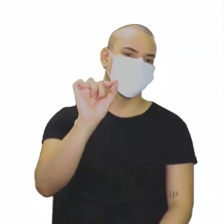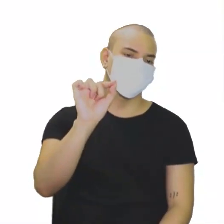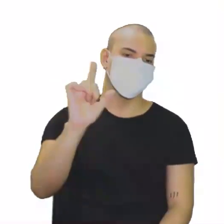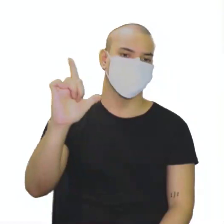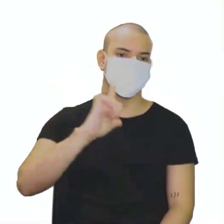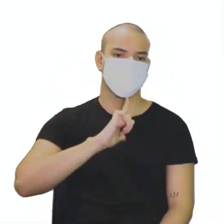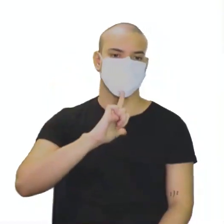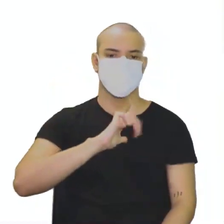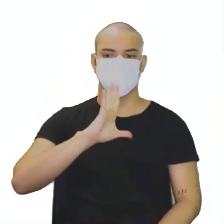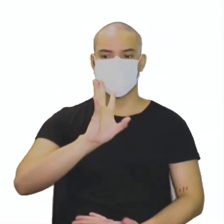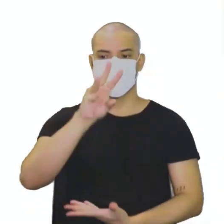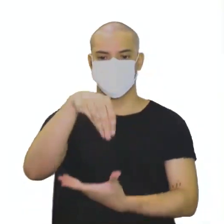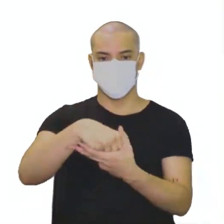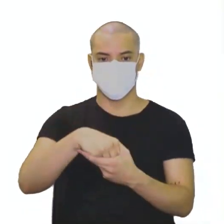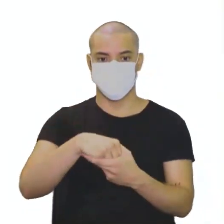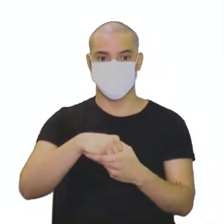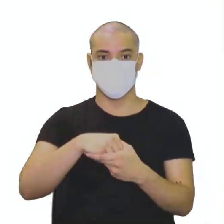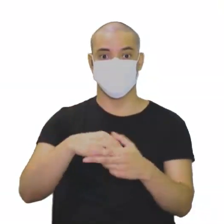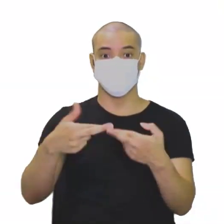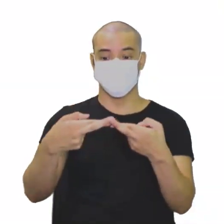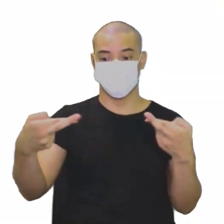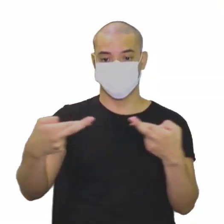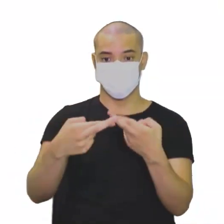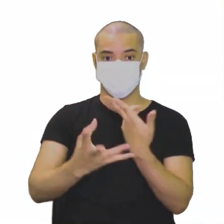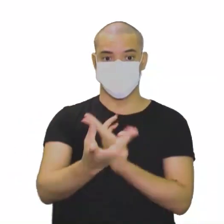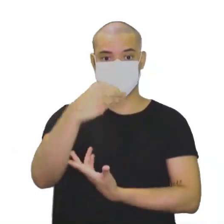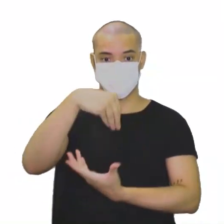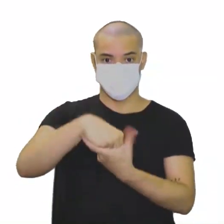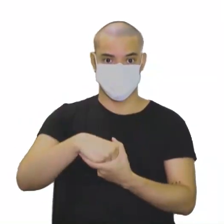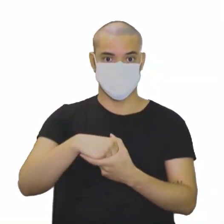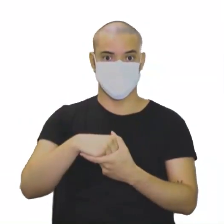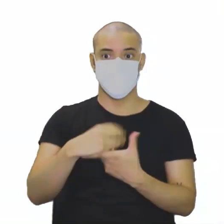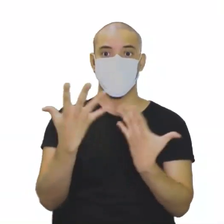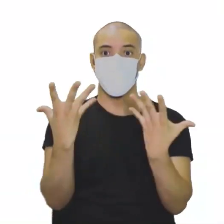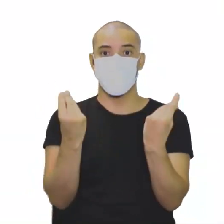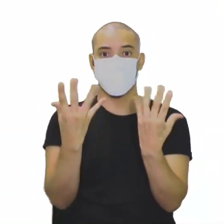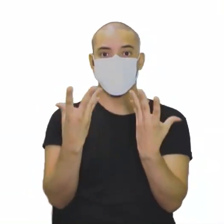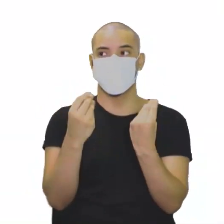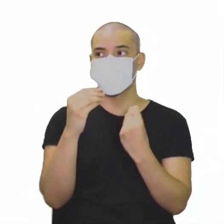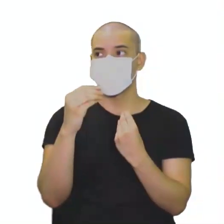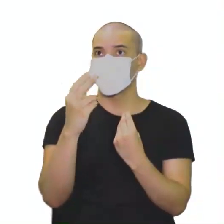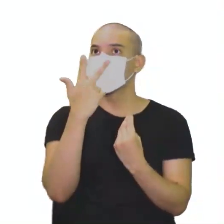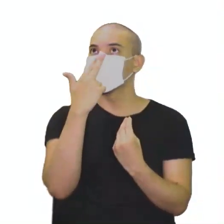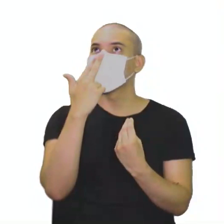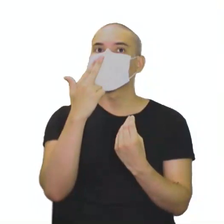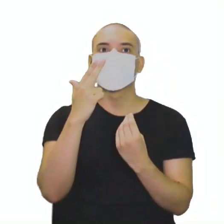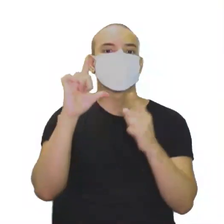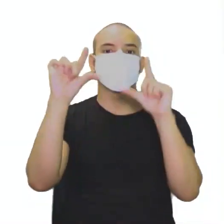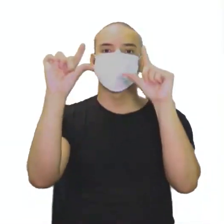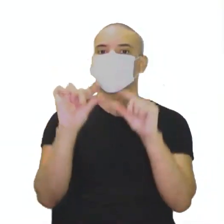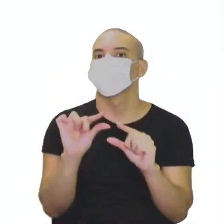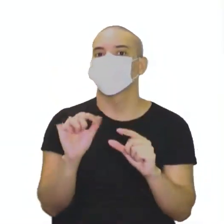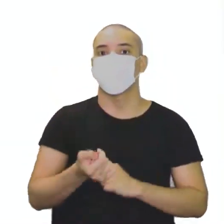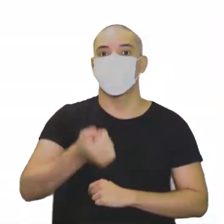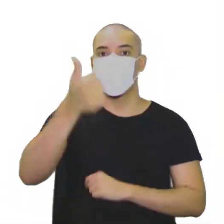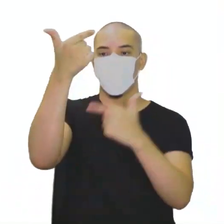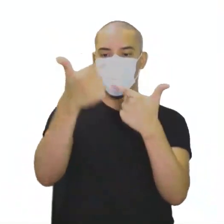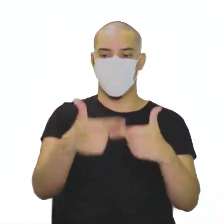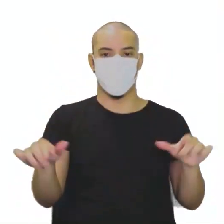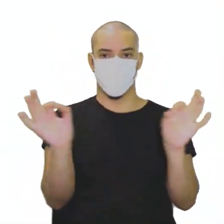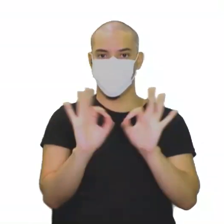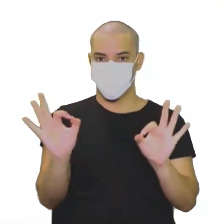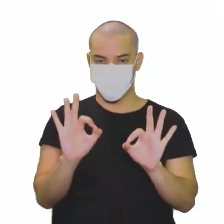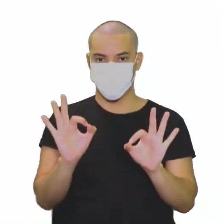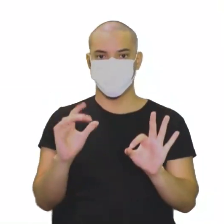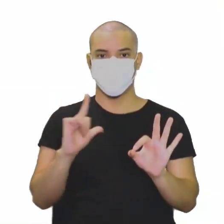questão também que quando a resistência elétrica em um circuito é muito pequena e a corrente elétrica que o atravessa